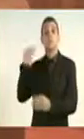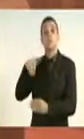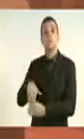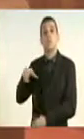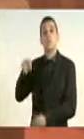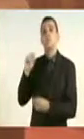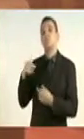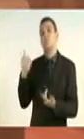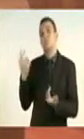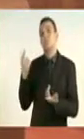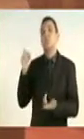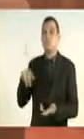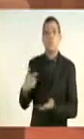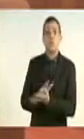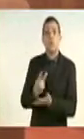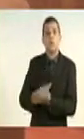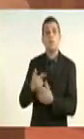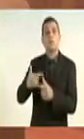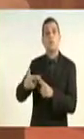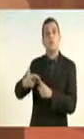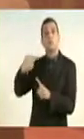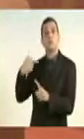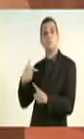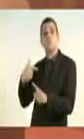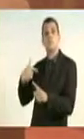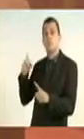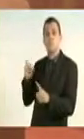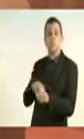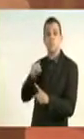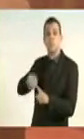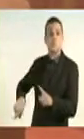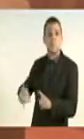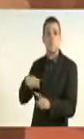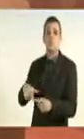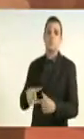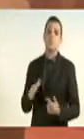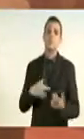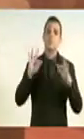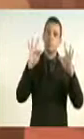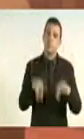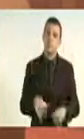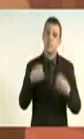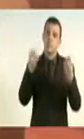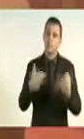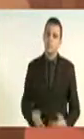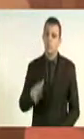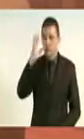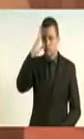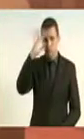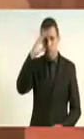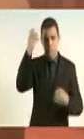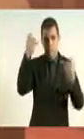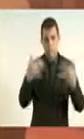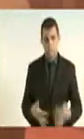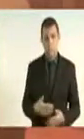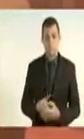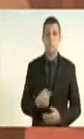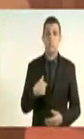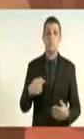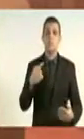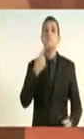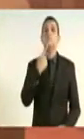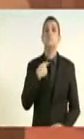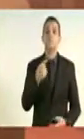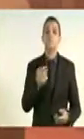valeria do que passou para trás durante aquele exercício do mandato. Portanto, encerro com essa reflexão e espero, senhor presidente, ter prestado